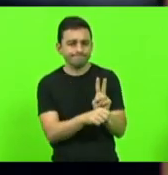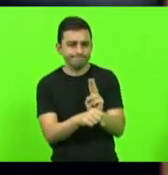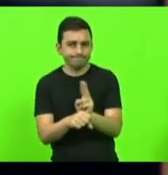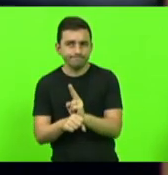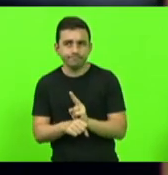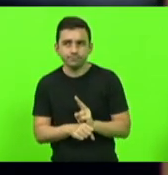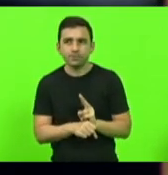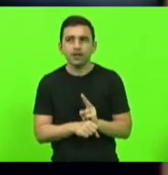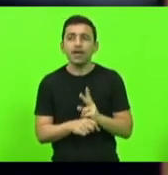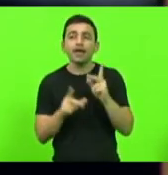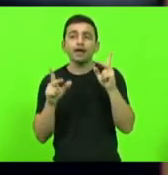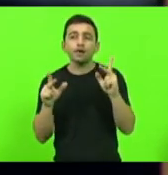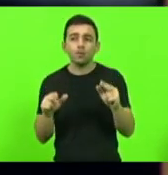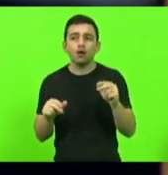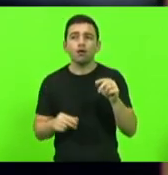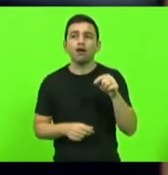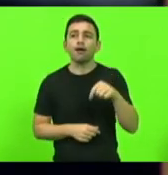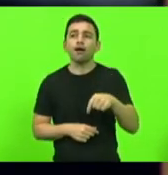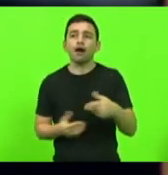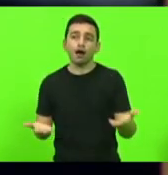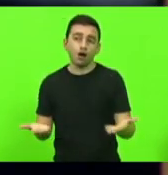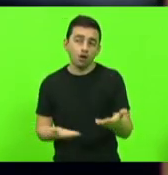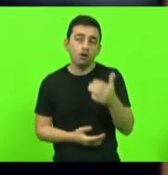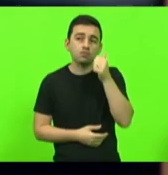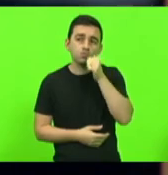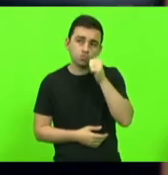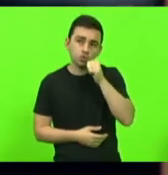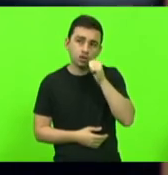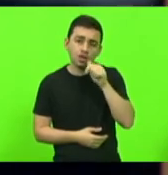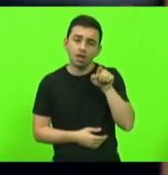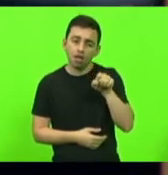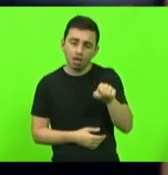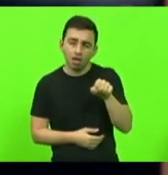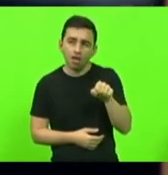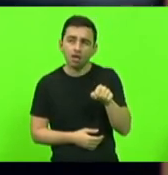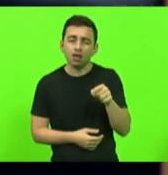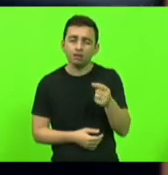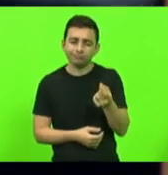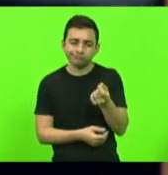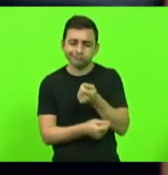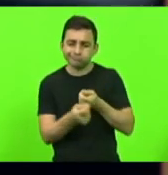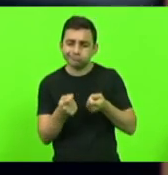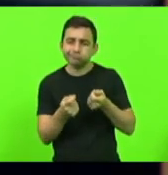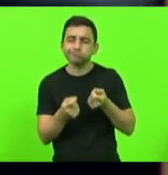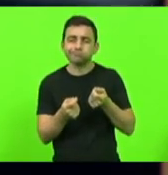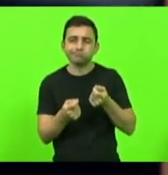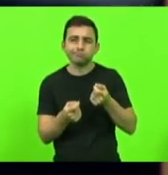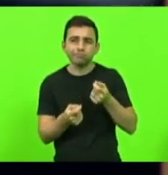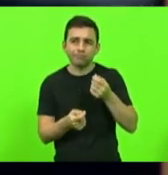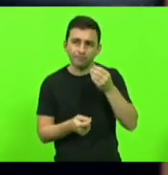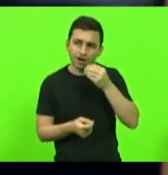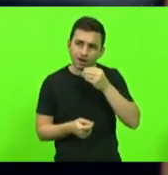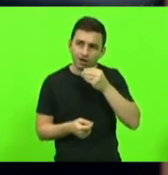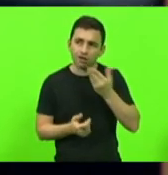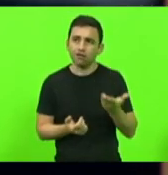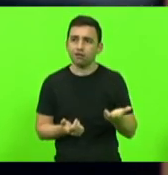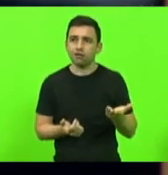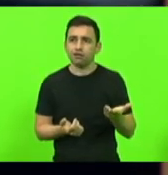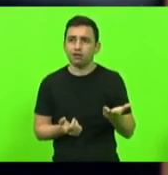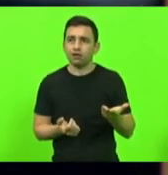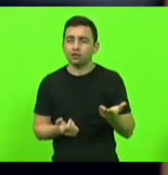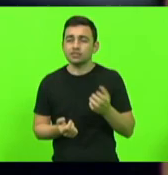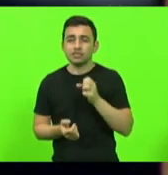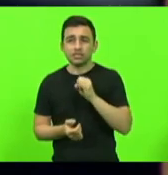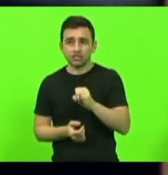como é o caso aqui da mulher em vulnerabilidade econômica. Nós temos que fazer isso, senão não